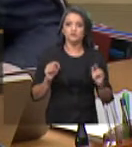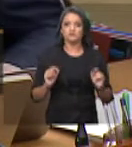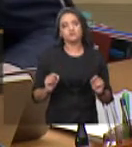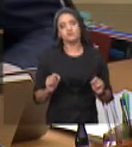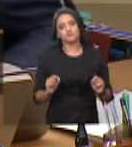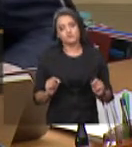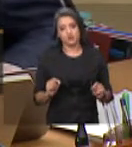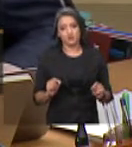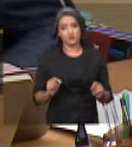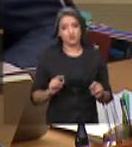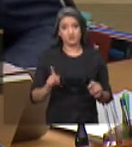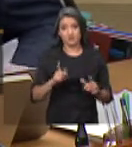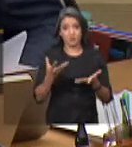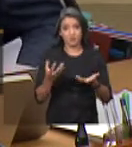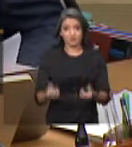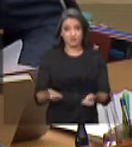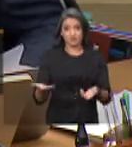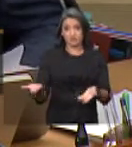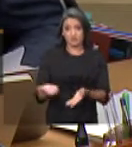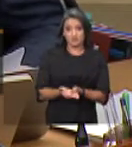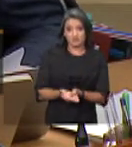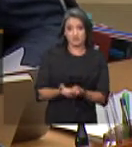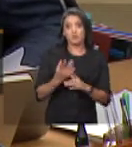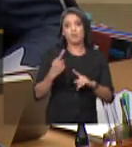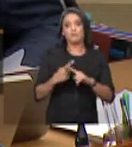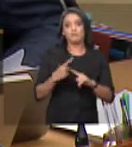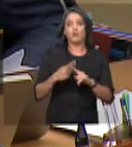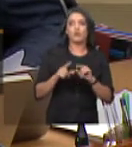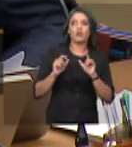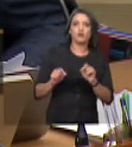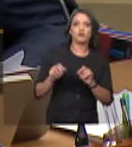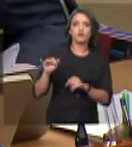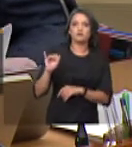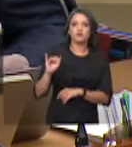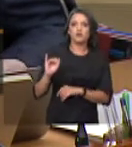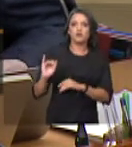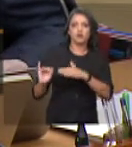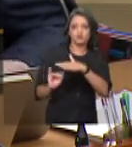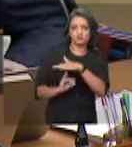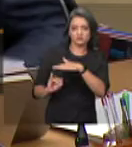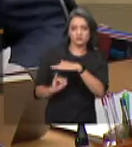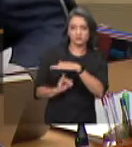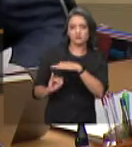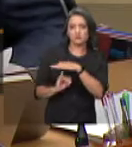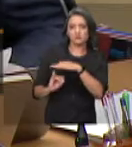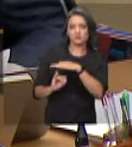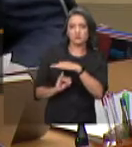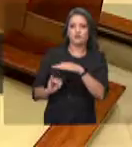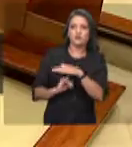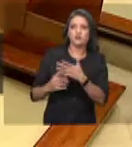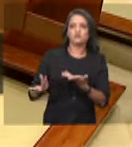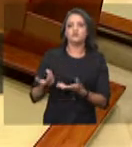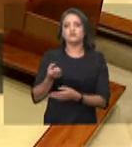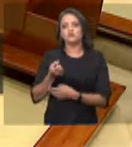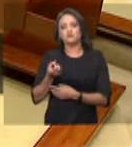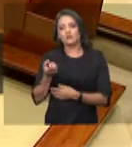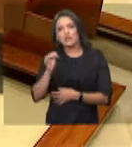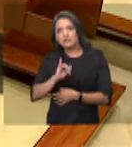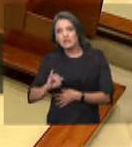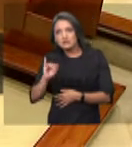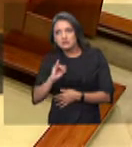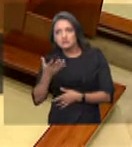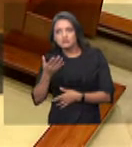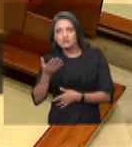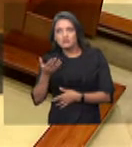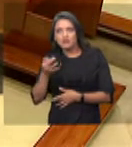não conhecimento dessa ação seja pela legitimidade da autora seja em função da inexistência